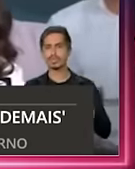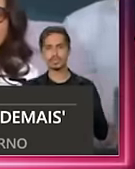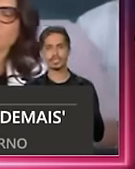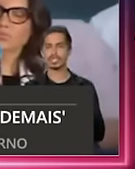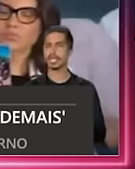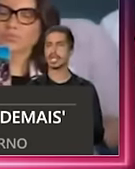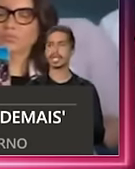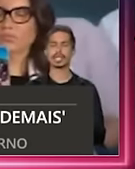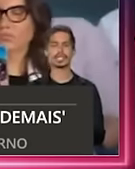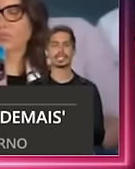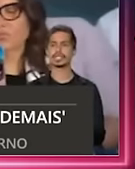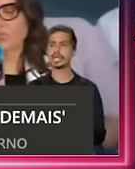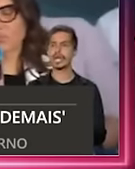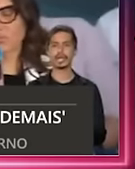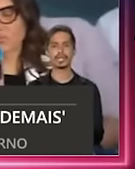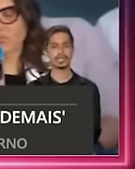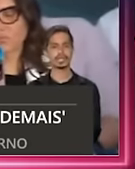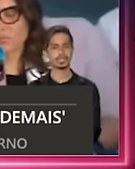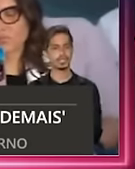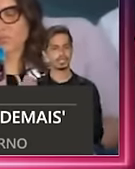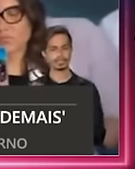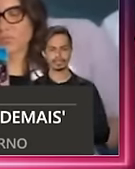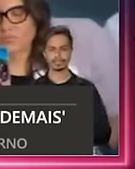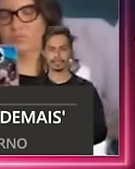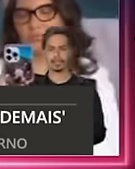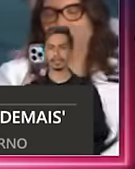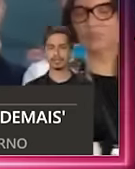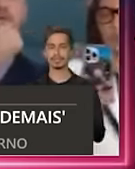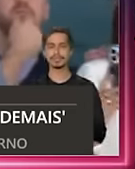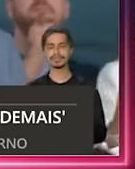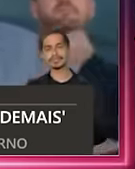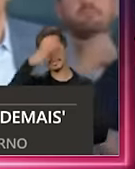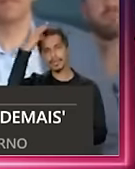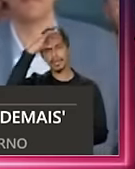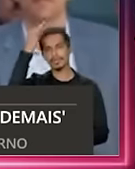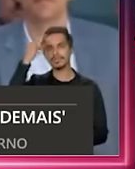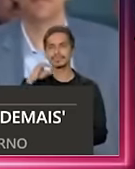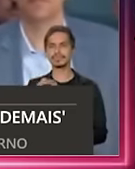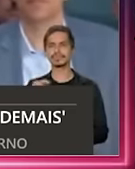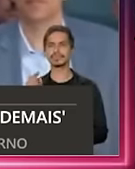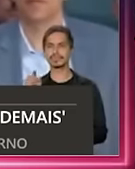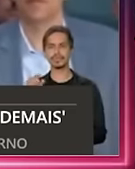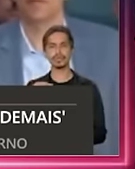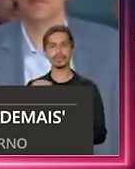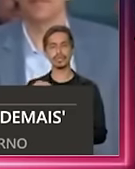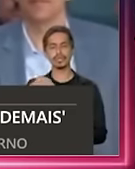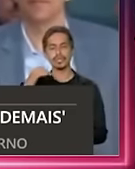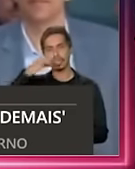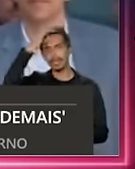há 300 anos atrás? Por que que o Peru conseguiu fazer em